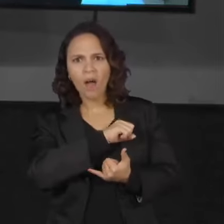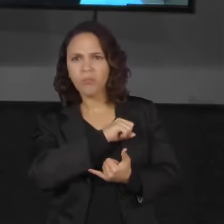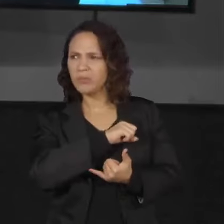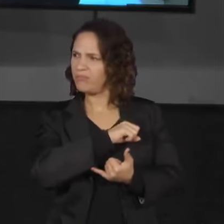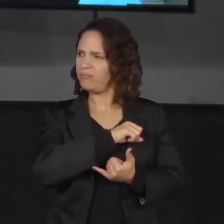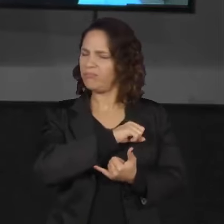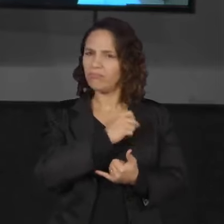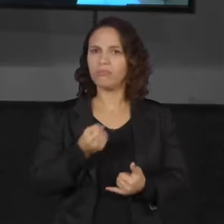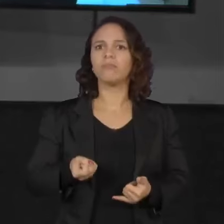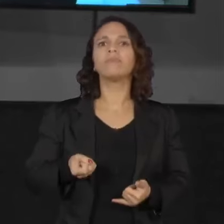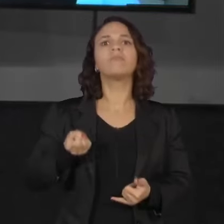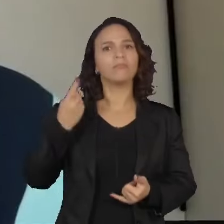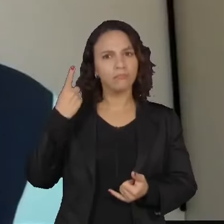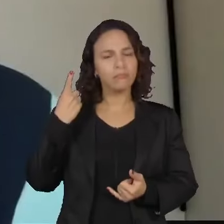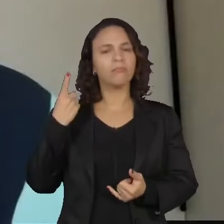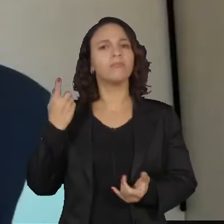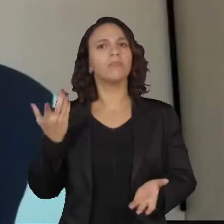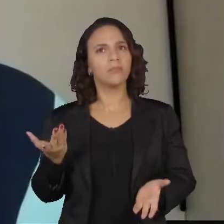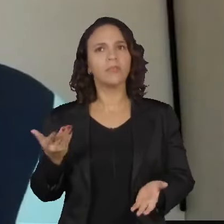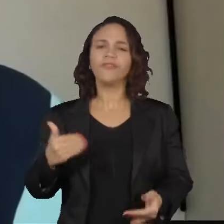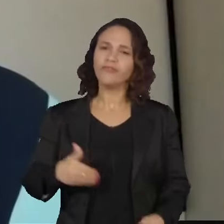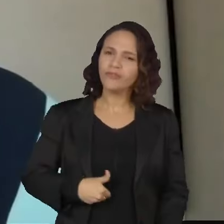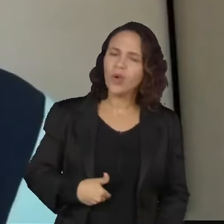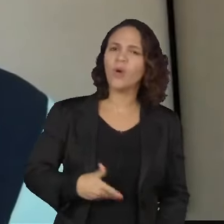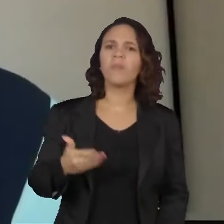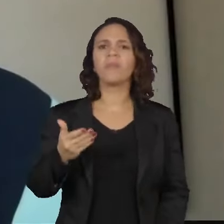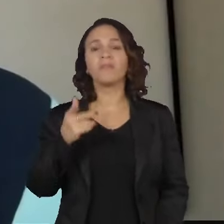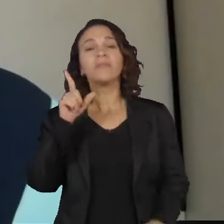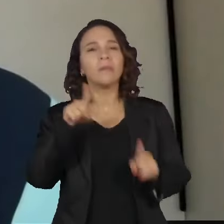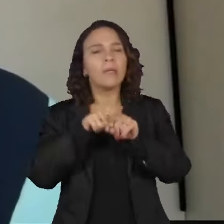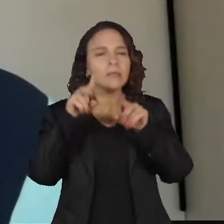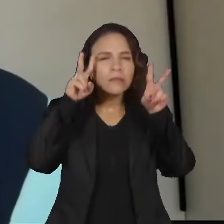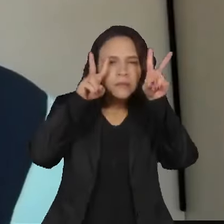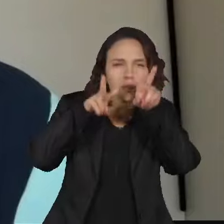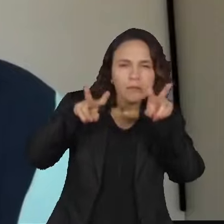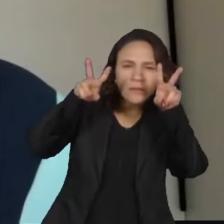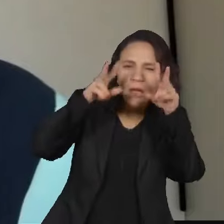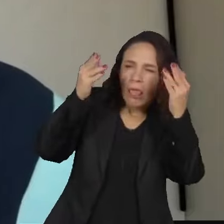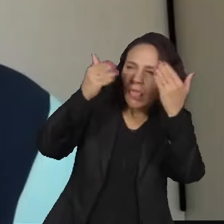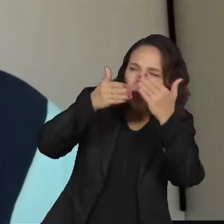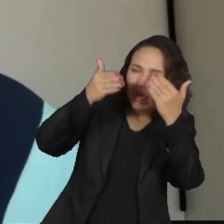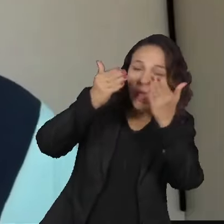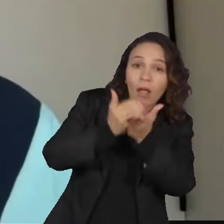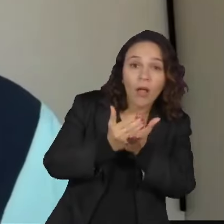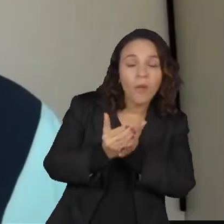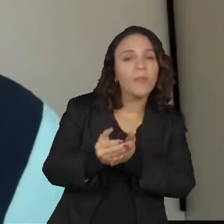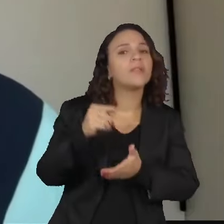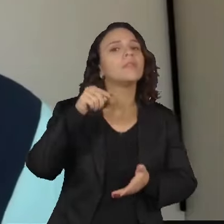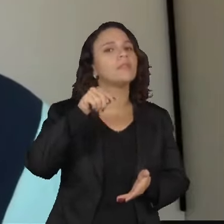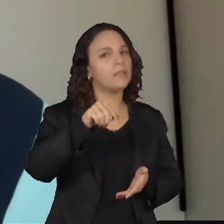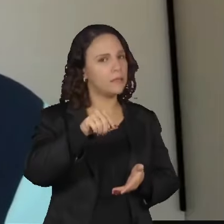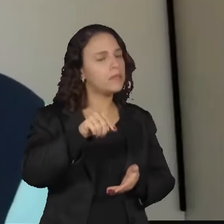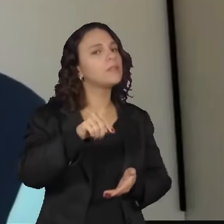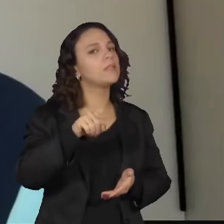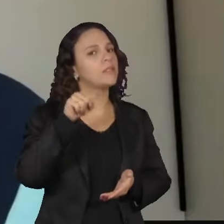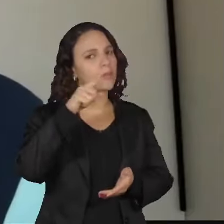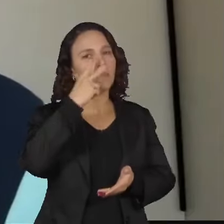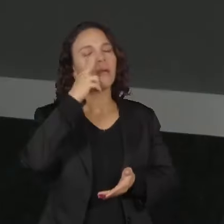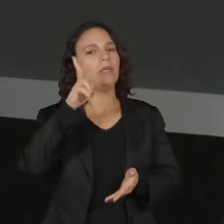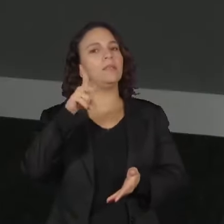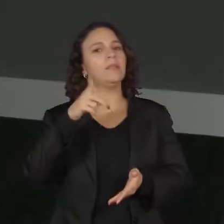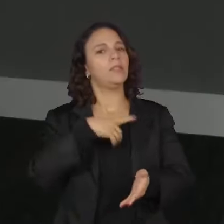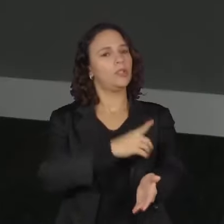fome, acaba levando a uma perda de peso. Pode ter alteração visual, turvação visual, esses são sinais clássicos de um diabetes